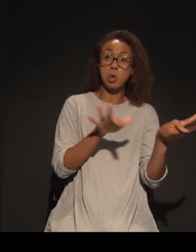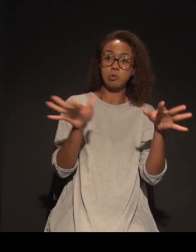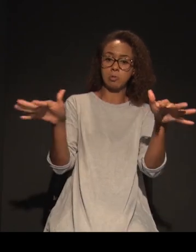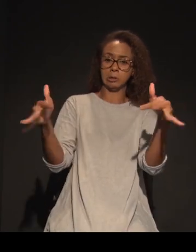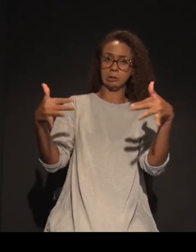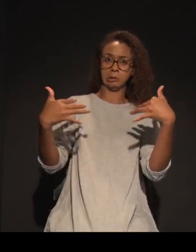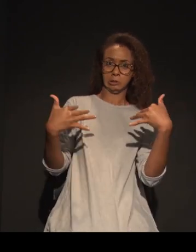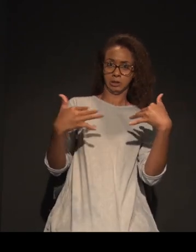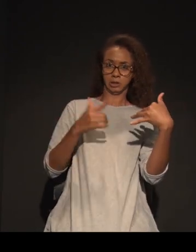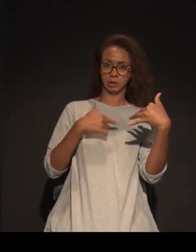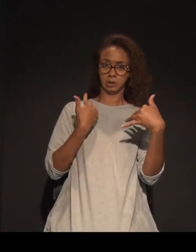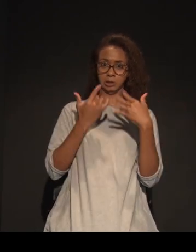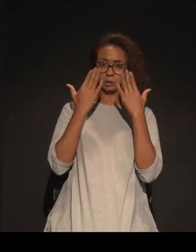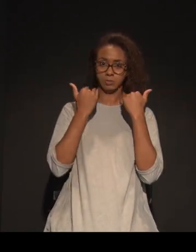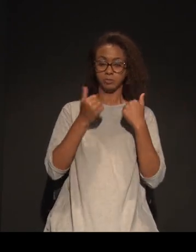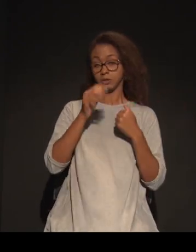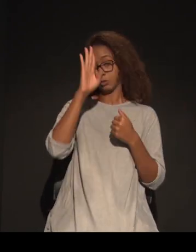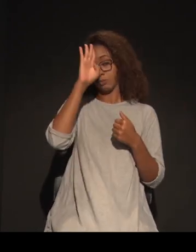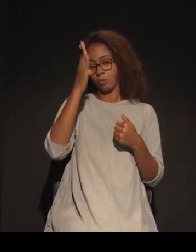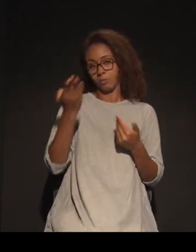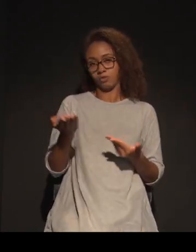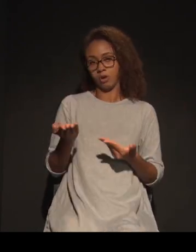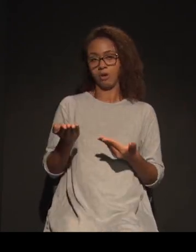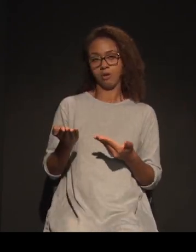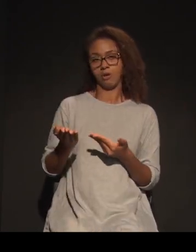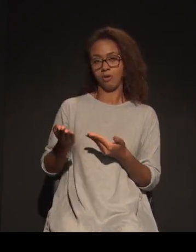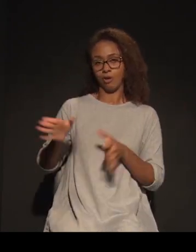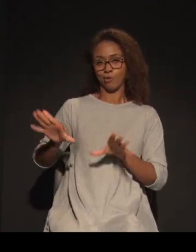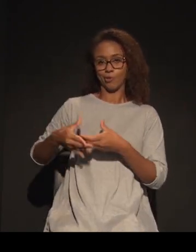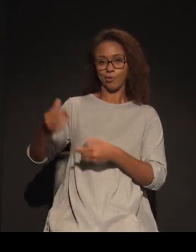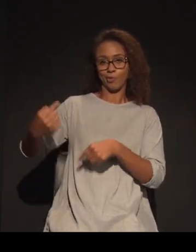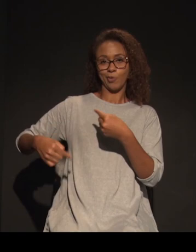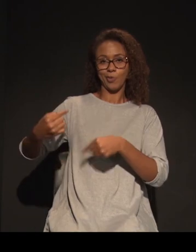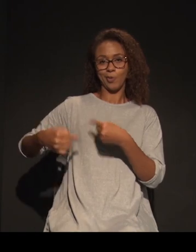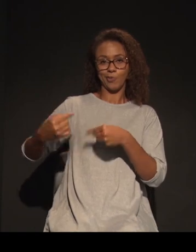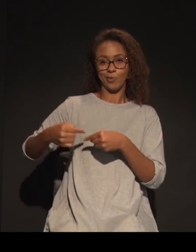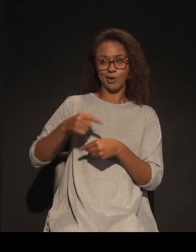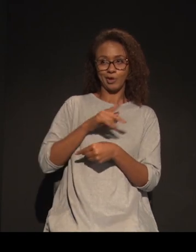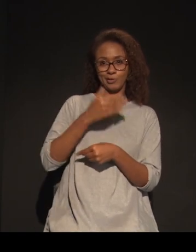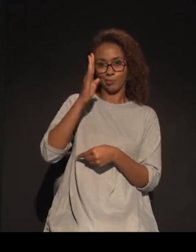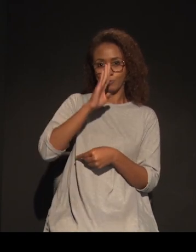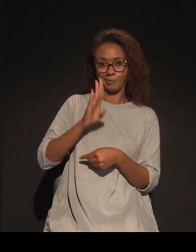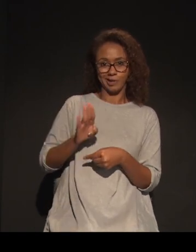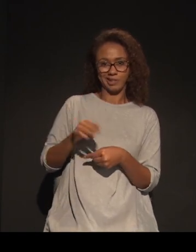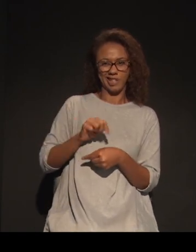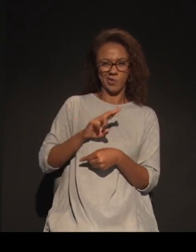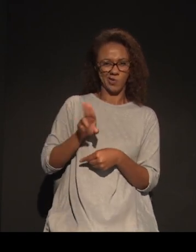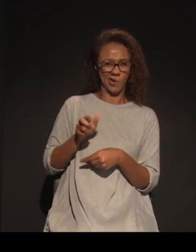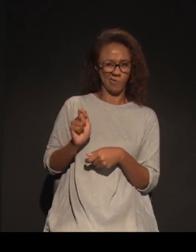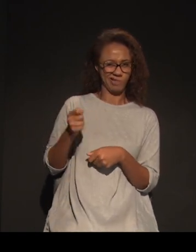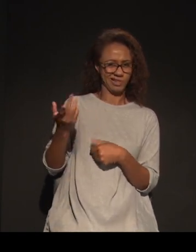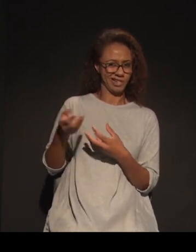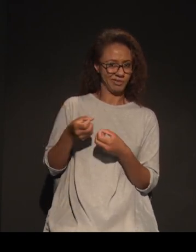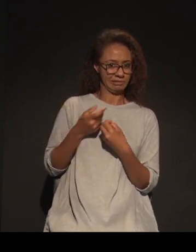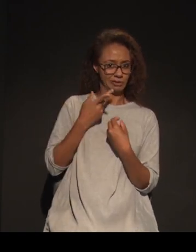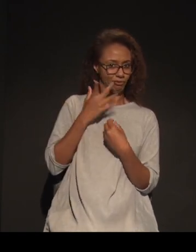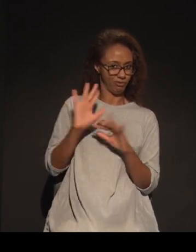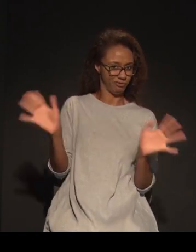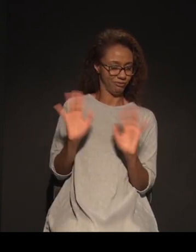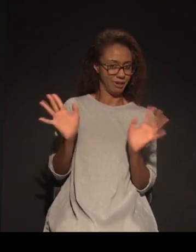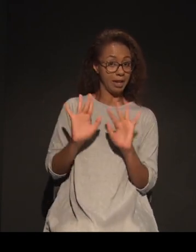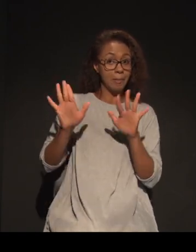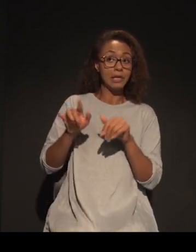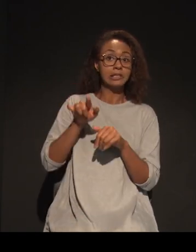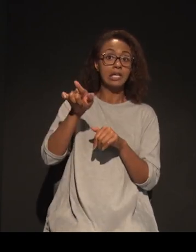mundo mais do do político brasileiro que tem nem que eu não gosto muito de falar o nome dele mas é os olhos dele